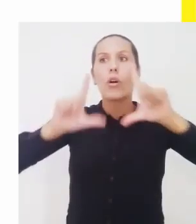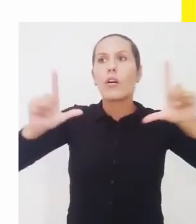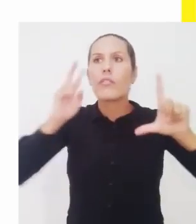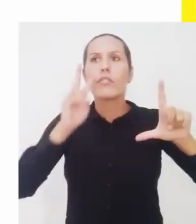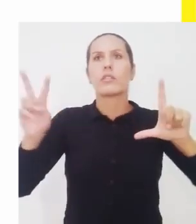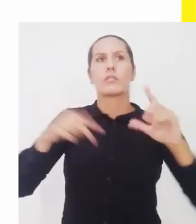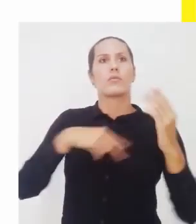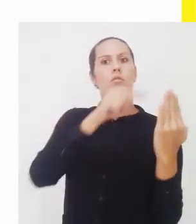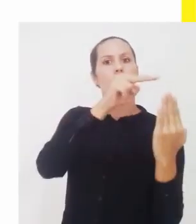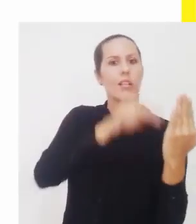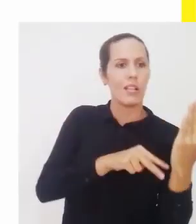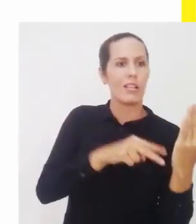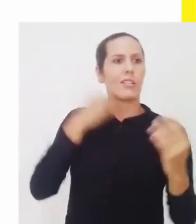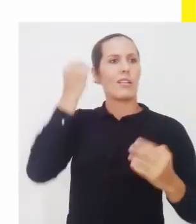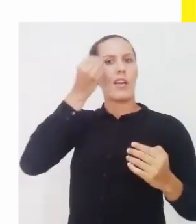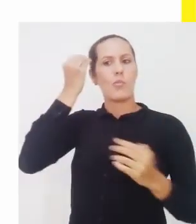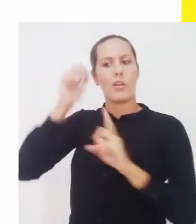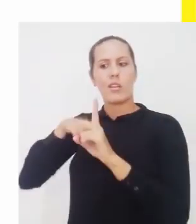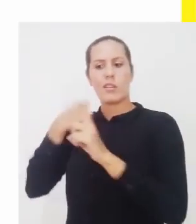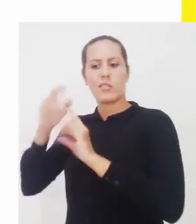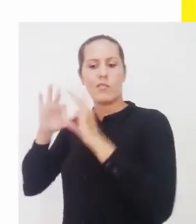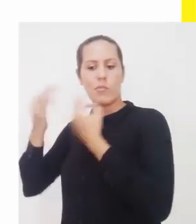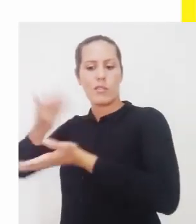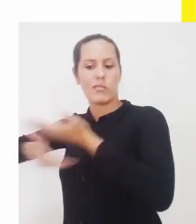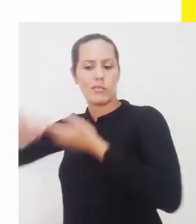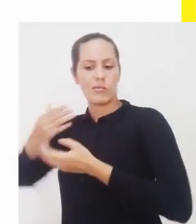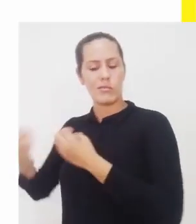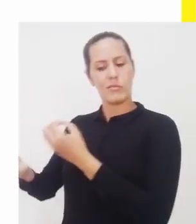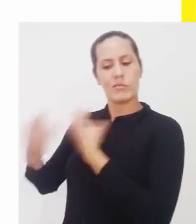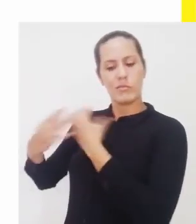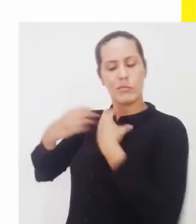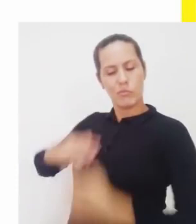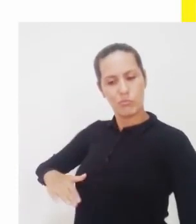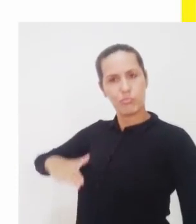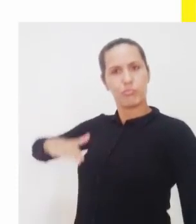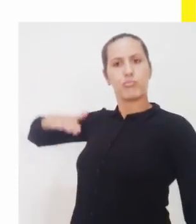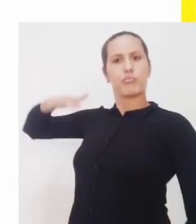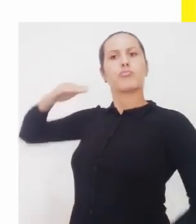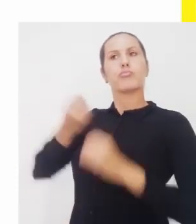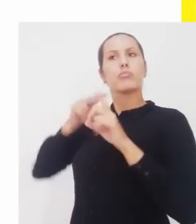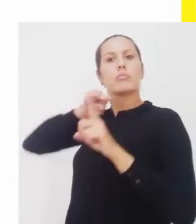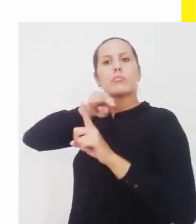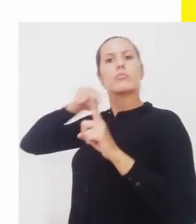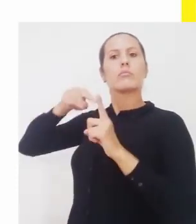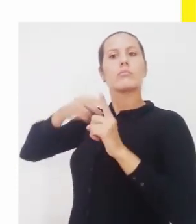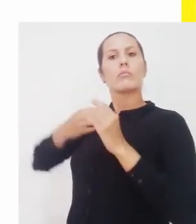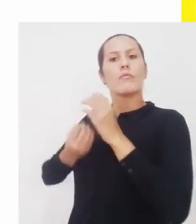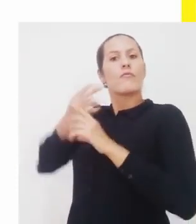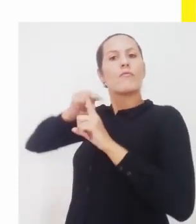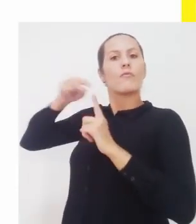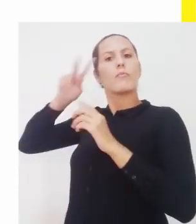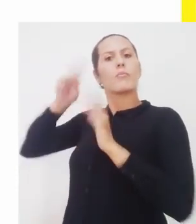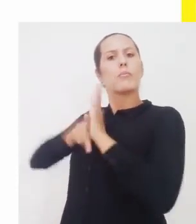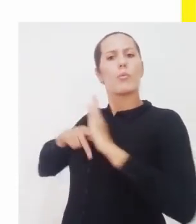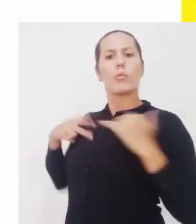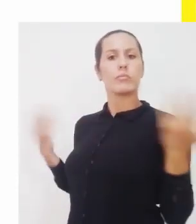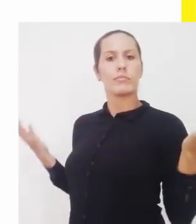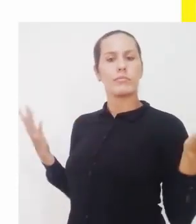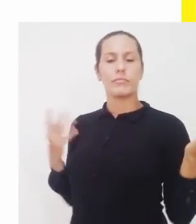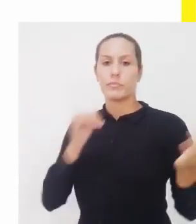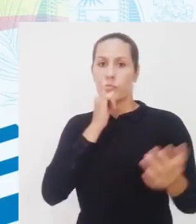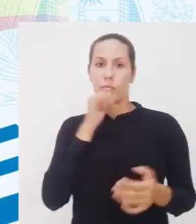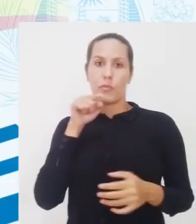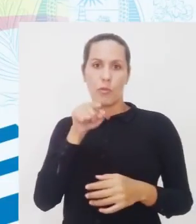onde você vive, o que você assiste, o que você lê, as experiências sociais que você tem formam o seu jeito de ver